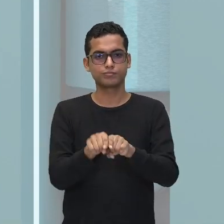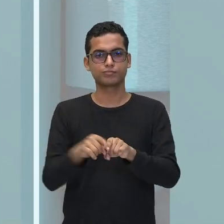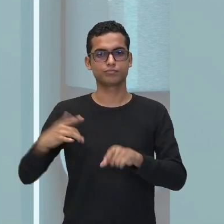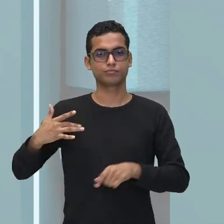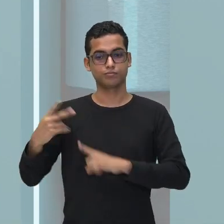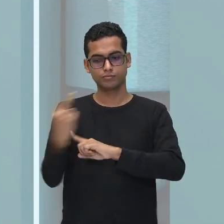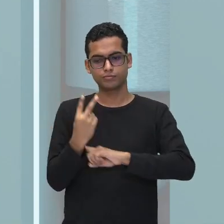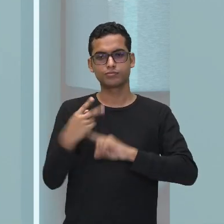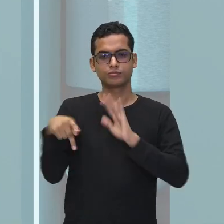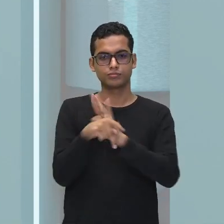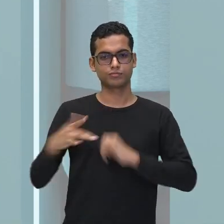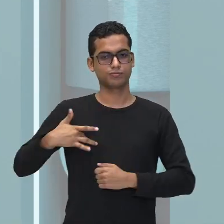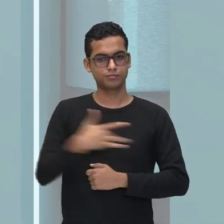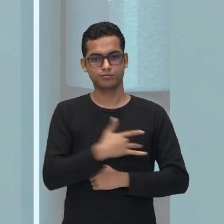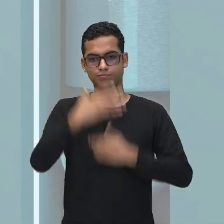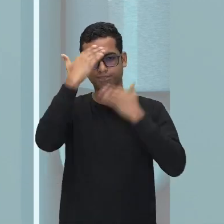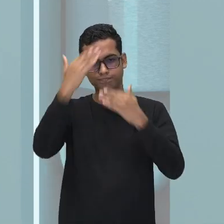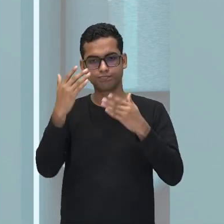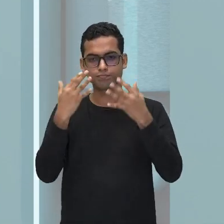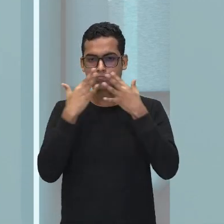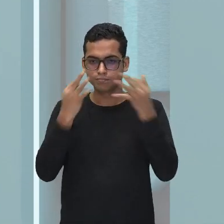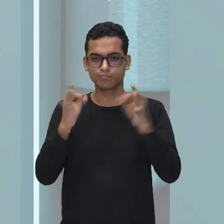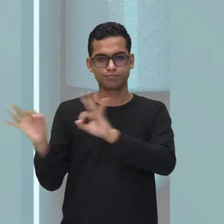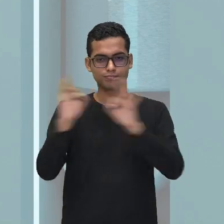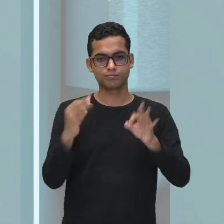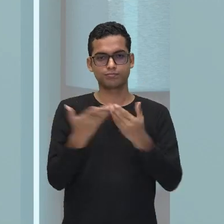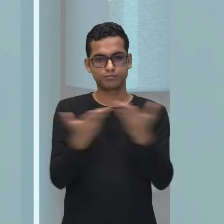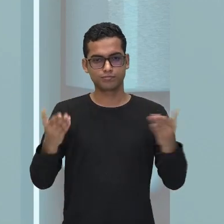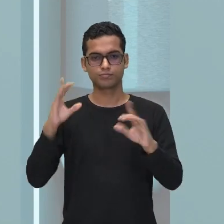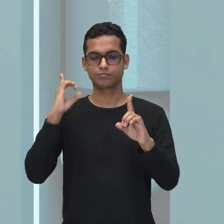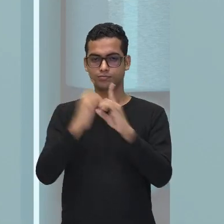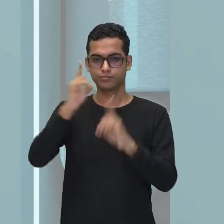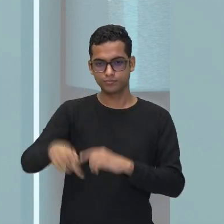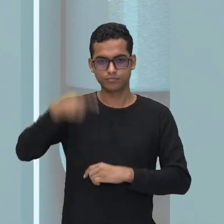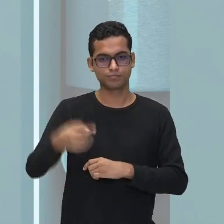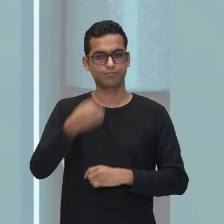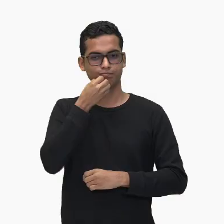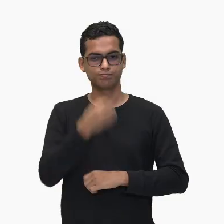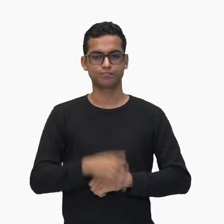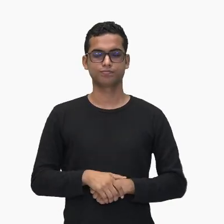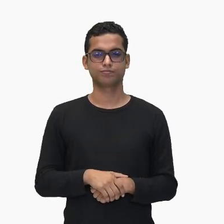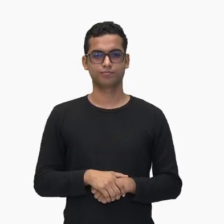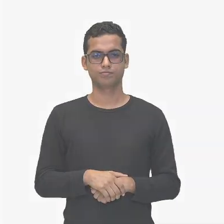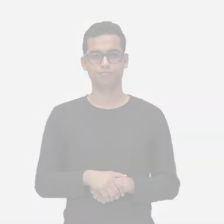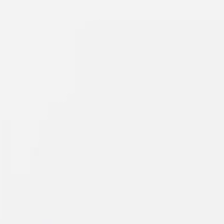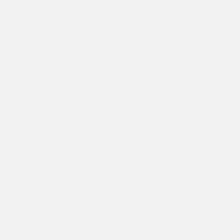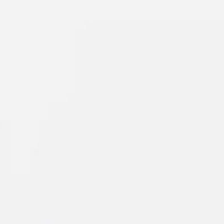saúde. Obrigada pela atenção de vocês e até uma próxima oportunidade.